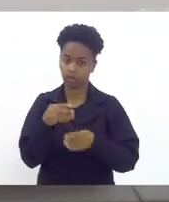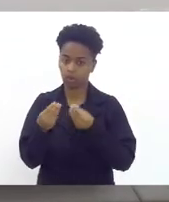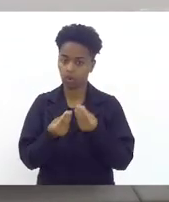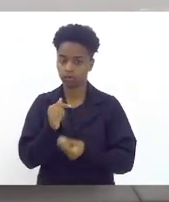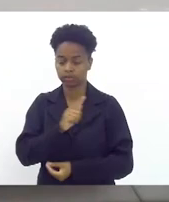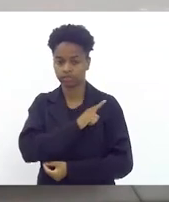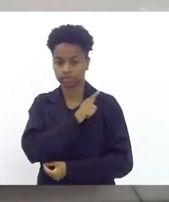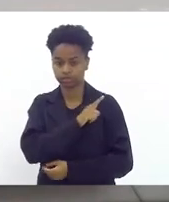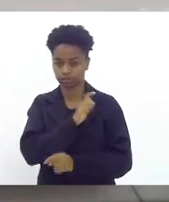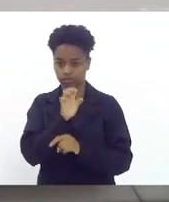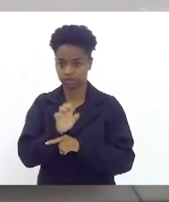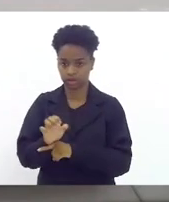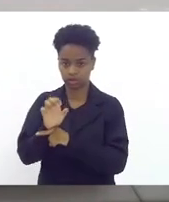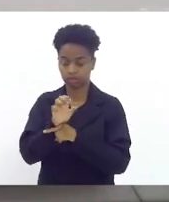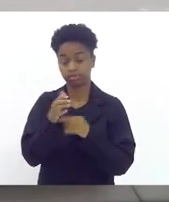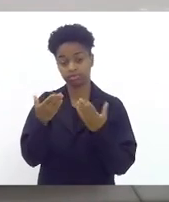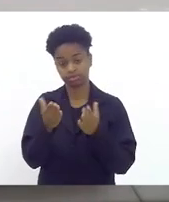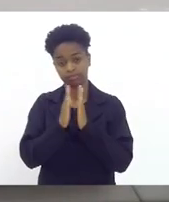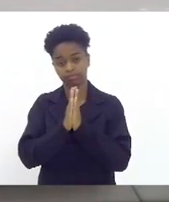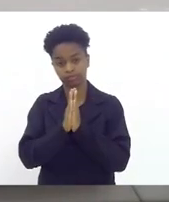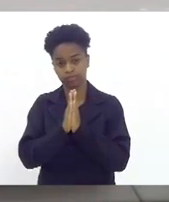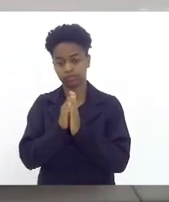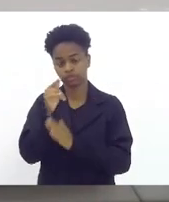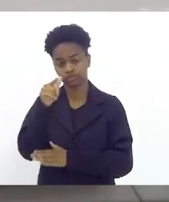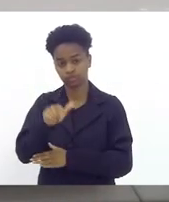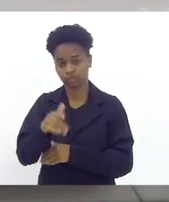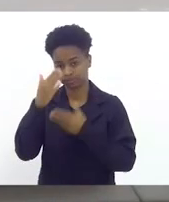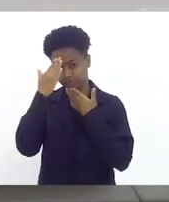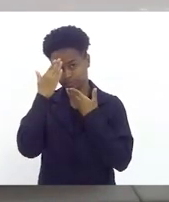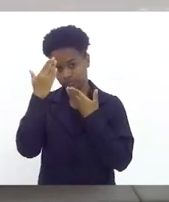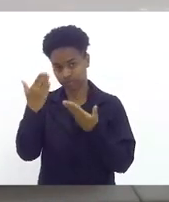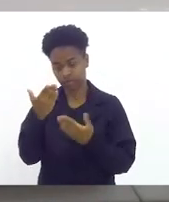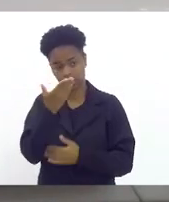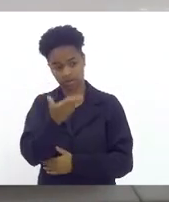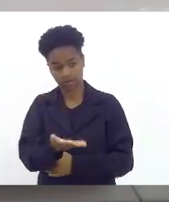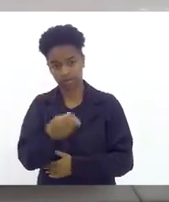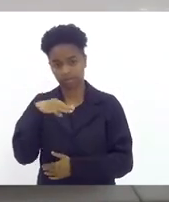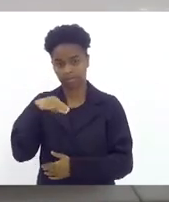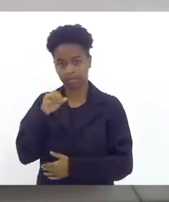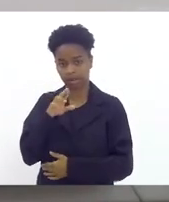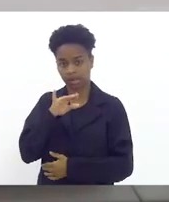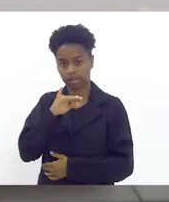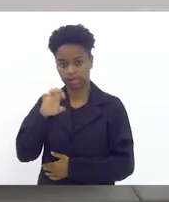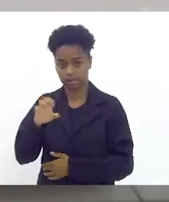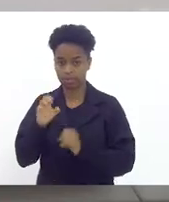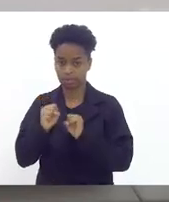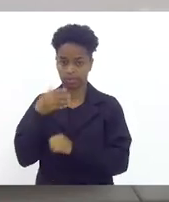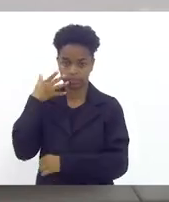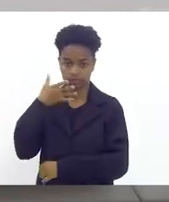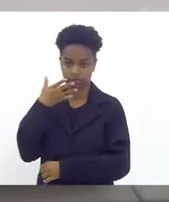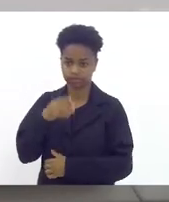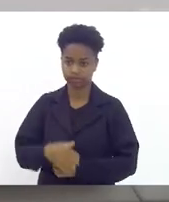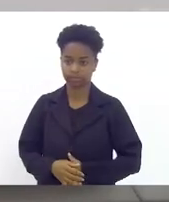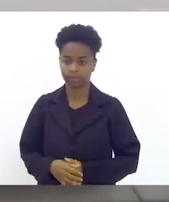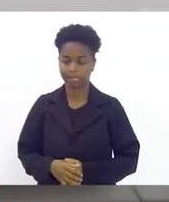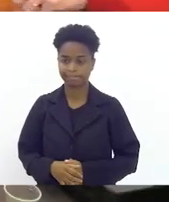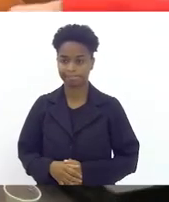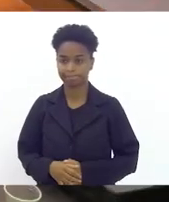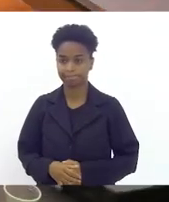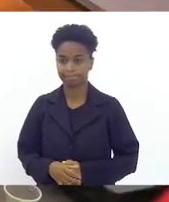estadual então por favor mais uma vez te agradecendo marier a palavra é sua